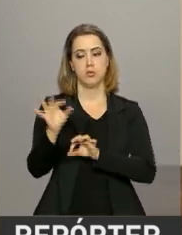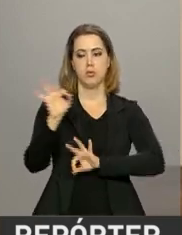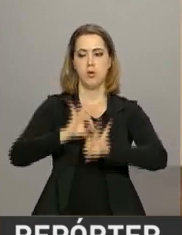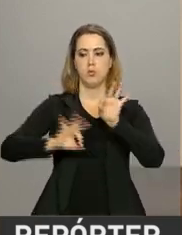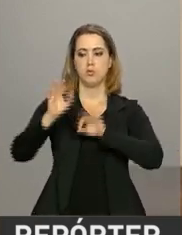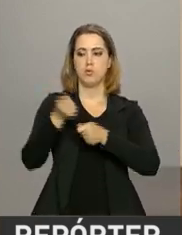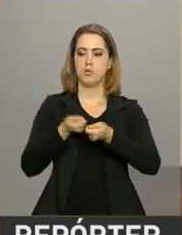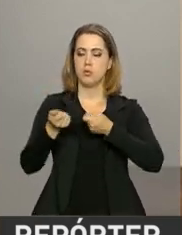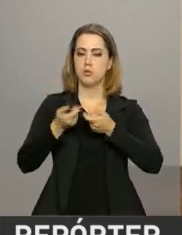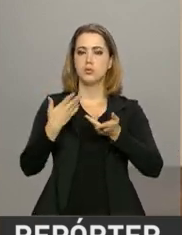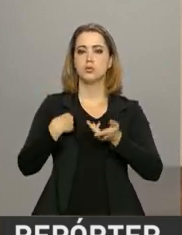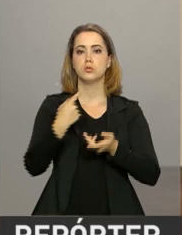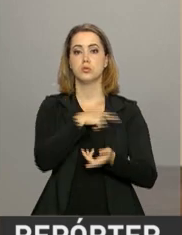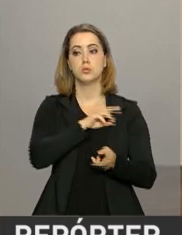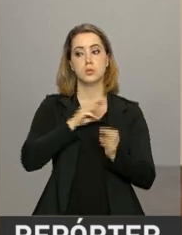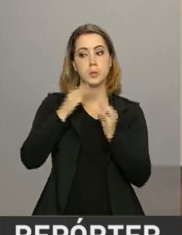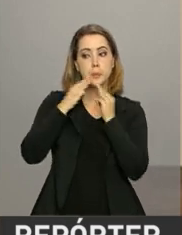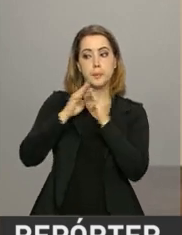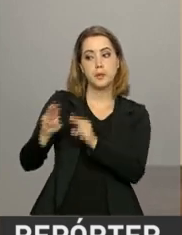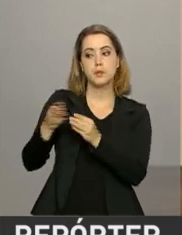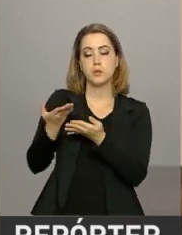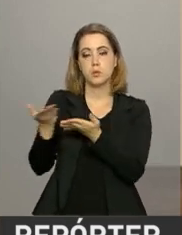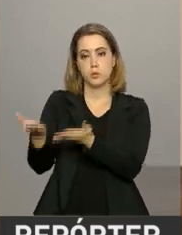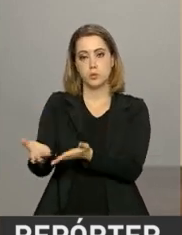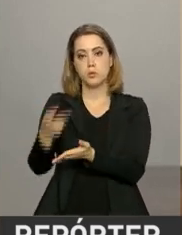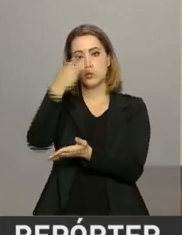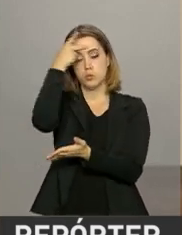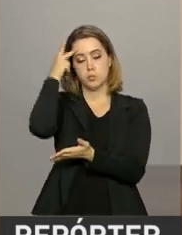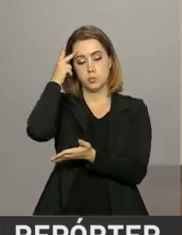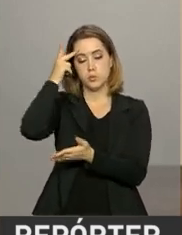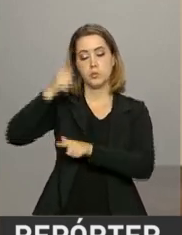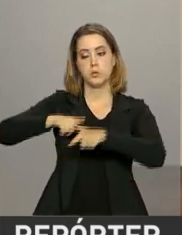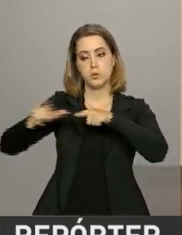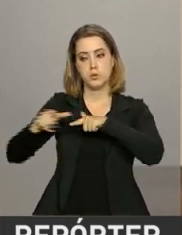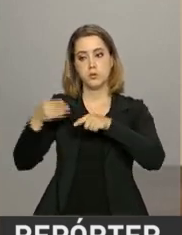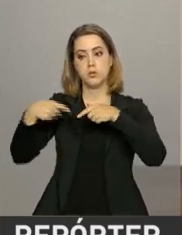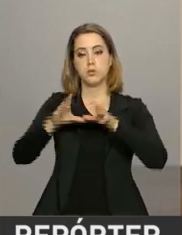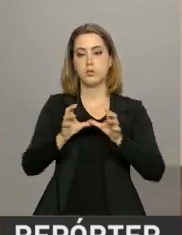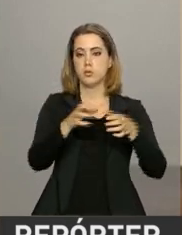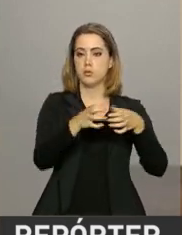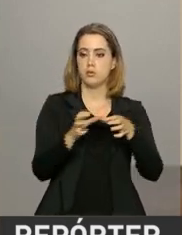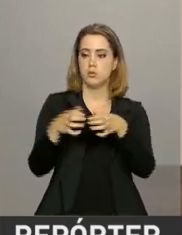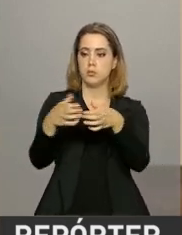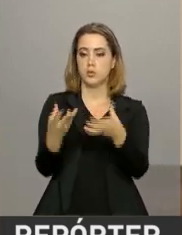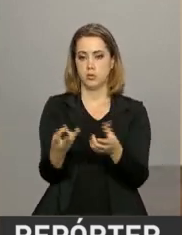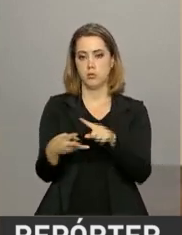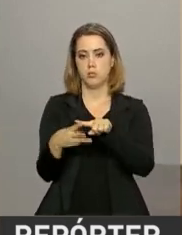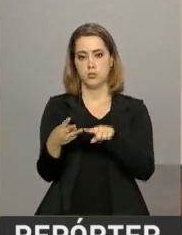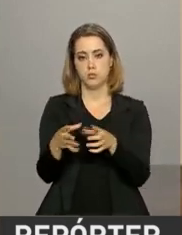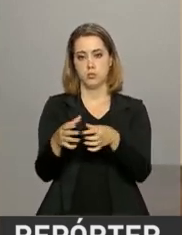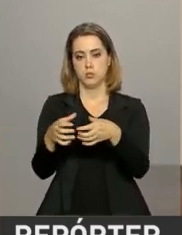missões do Brasil que trabalham nessas áreas para que possamos